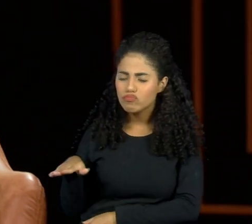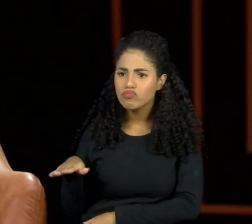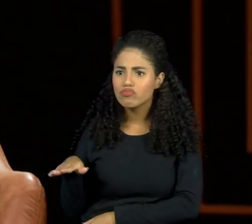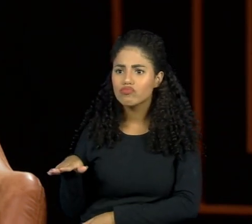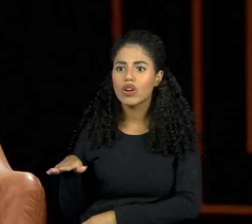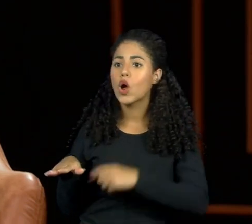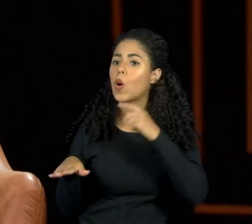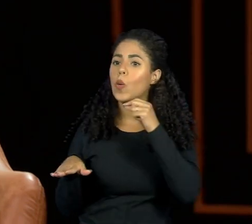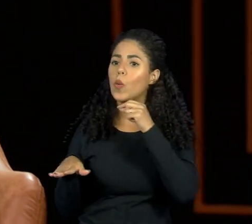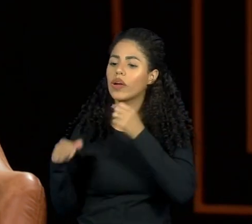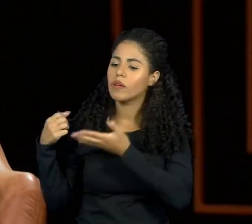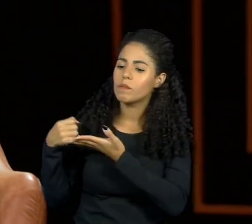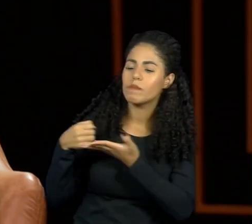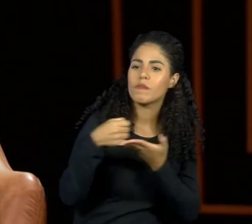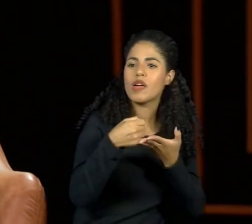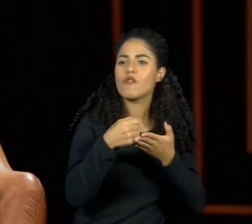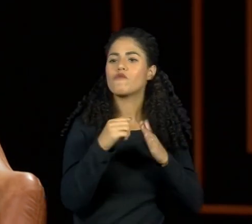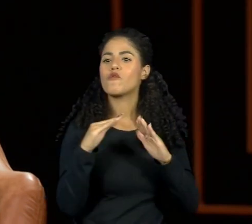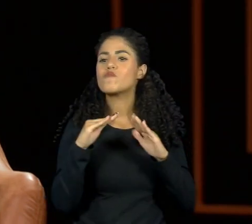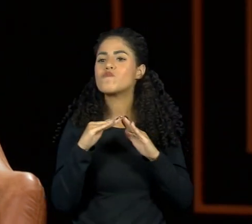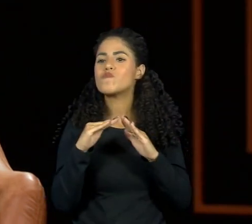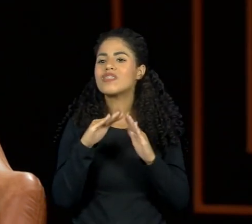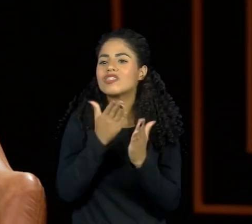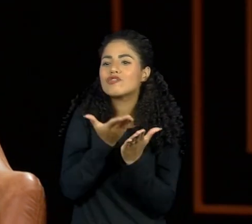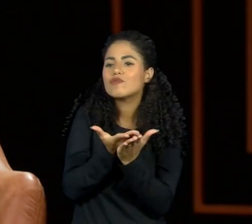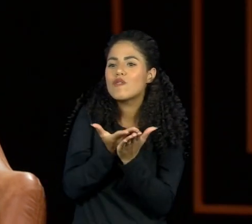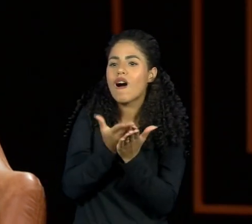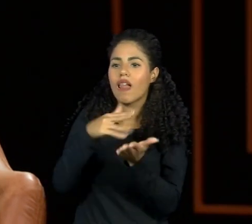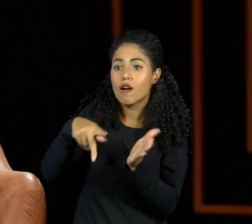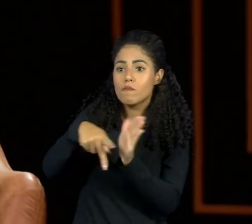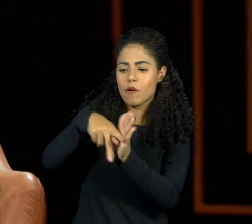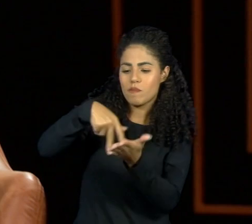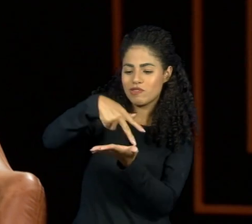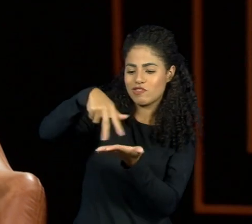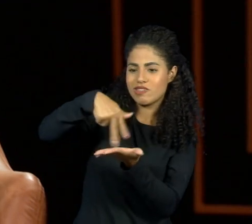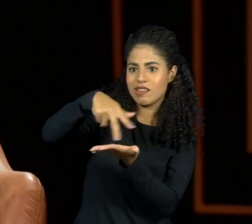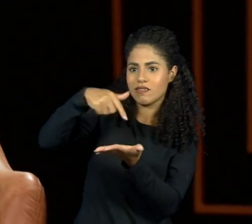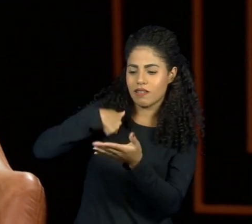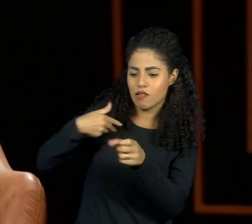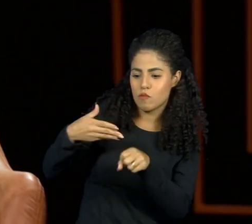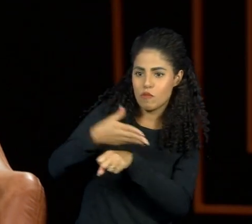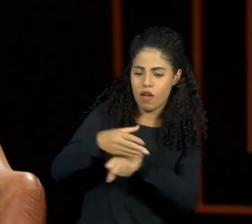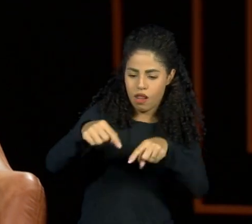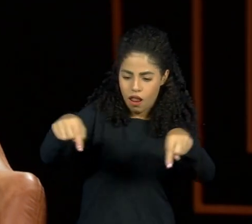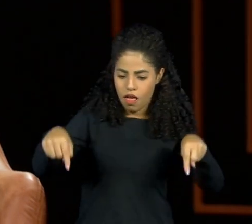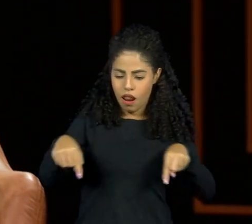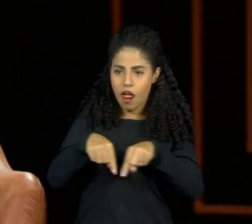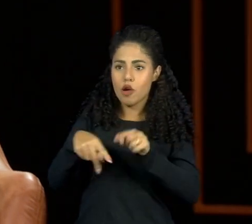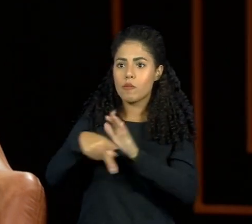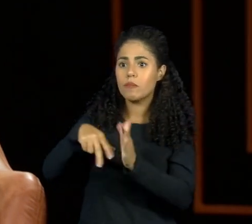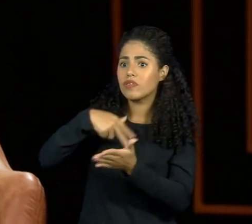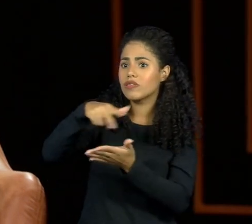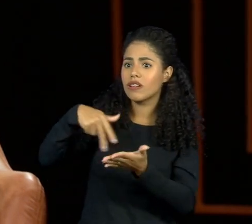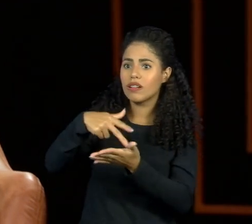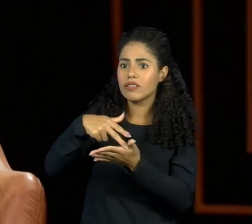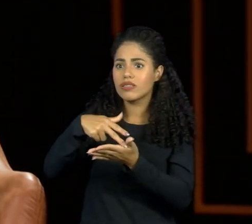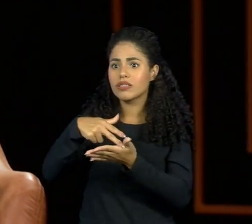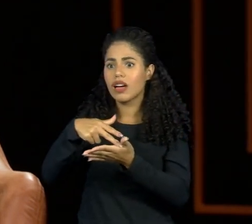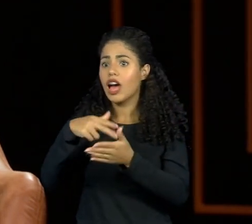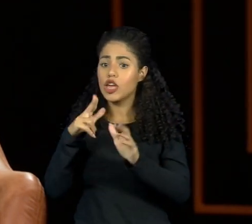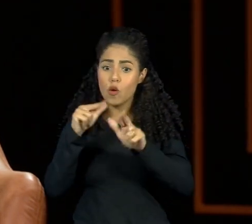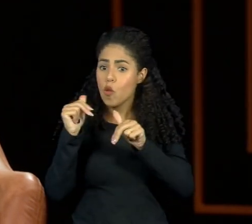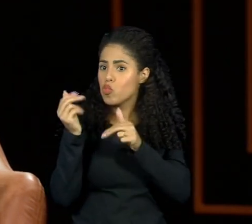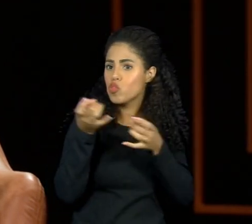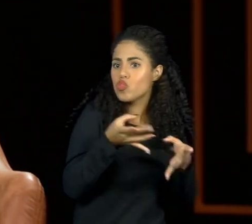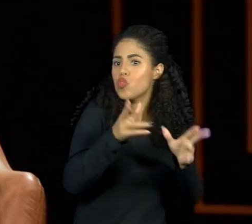me levou para uma escolinha de dança que tinha na escola que eu frequentava, uma salinha de dança. Eu nunca mais saí. Então, não era